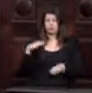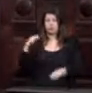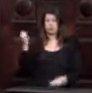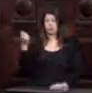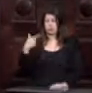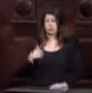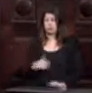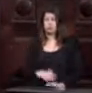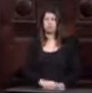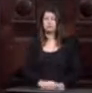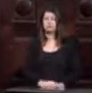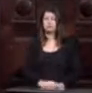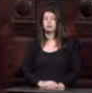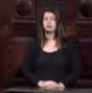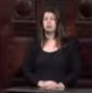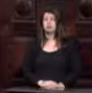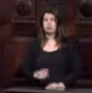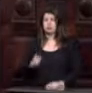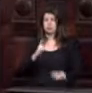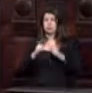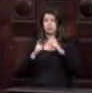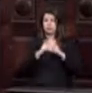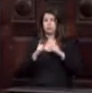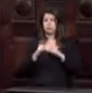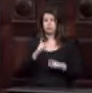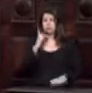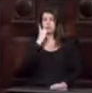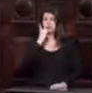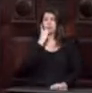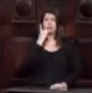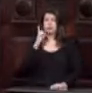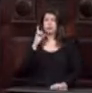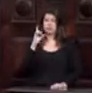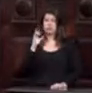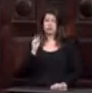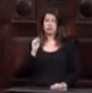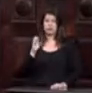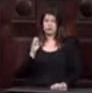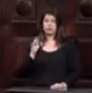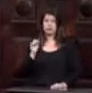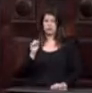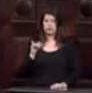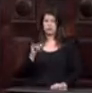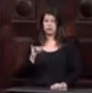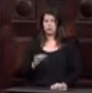do PSOL, para discutir deputado Serafim.